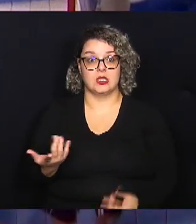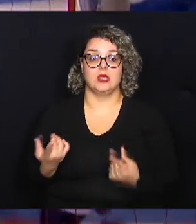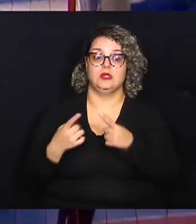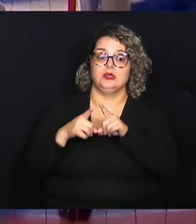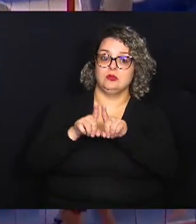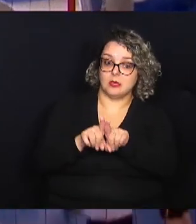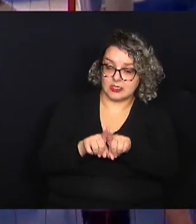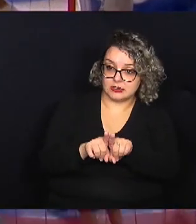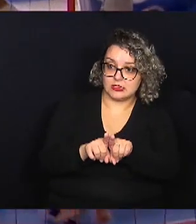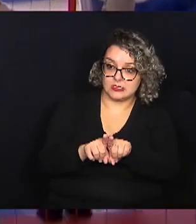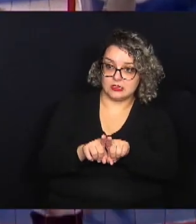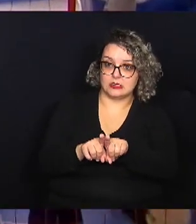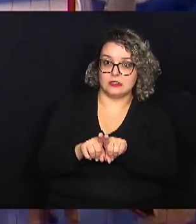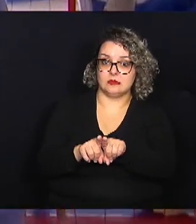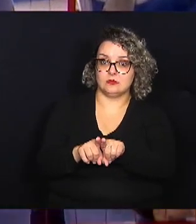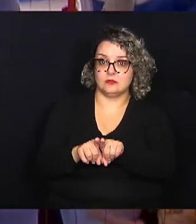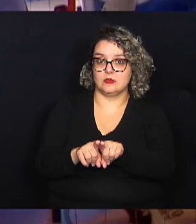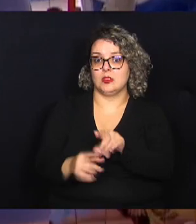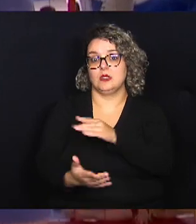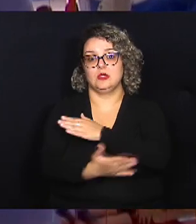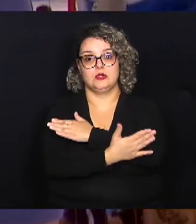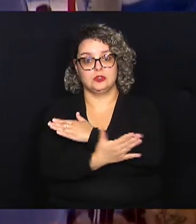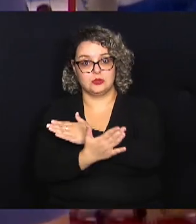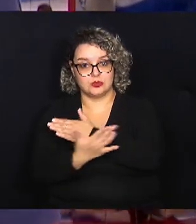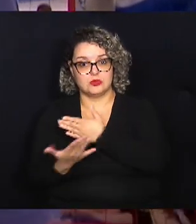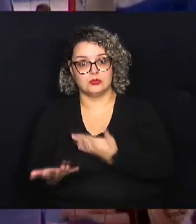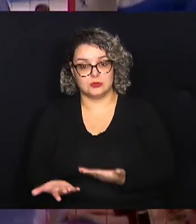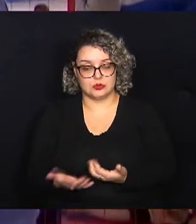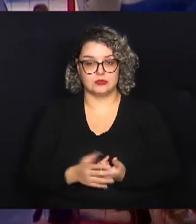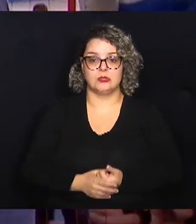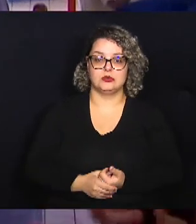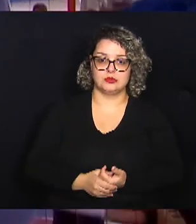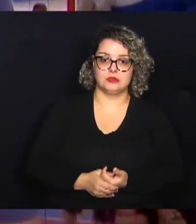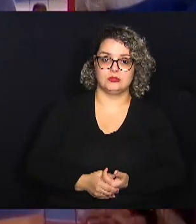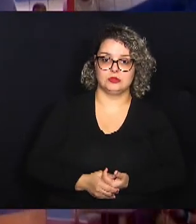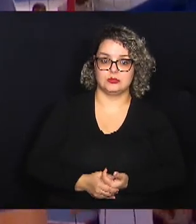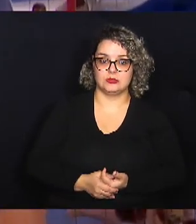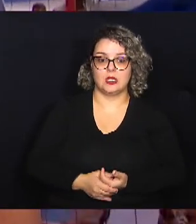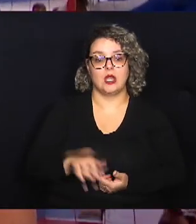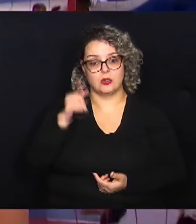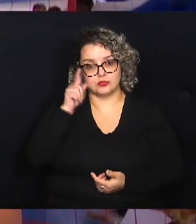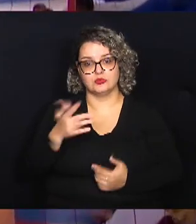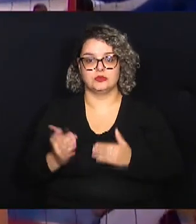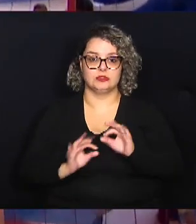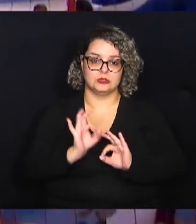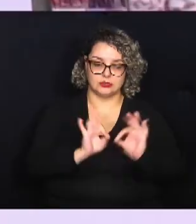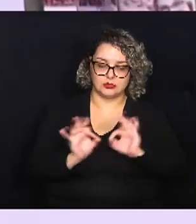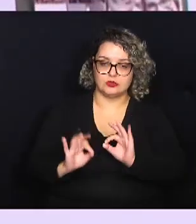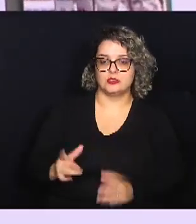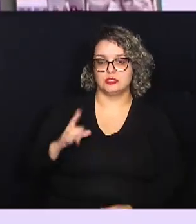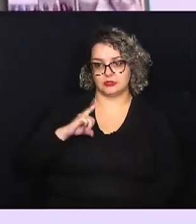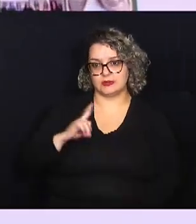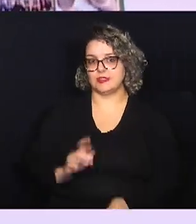parcerias que nos ajudam a viabilizar os projetos que a gente tem.